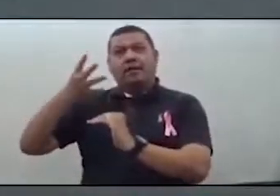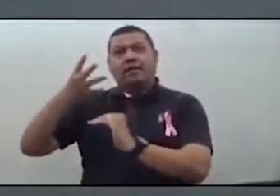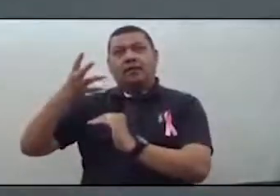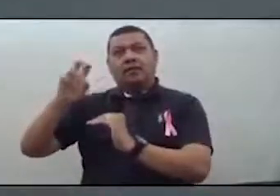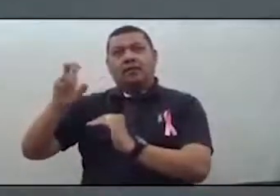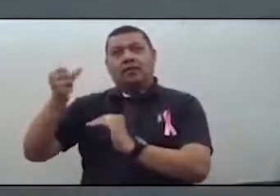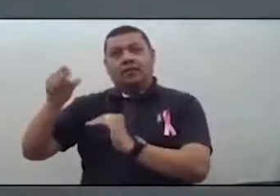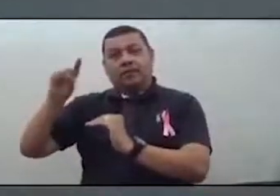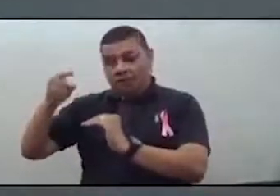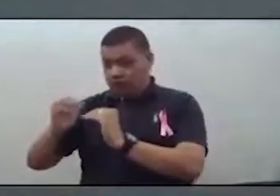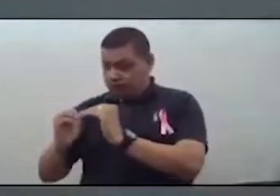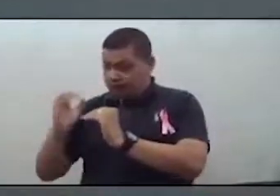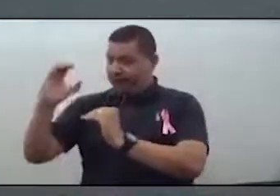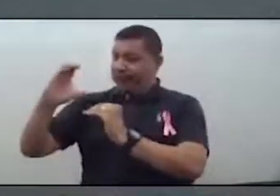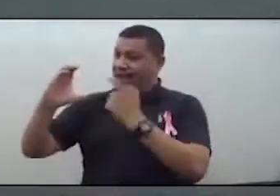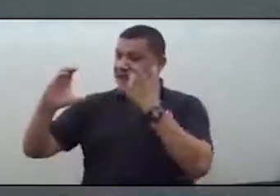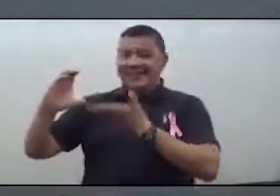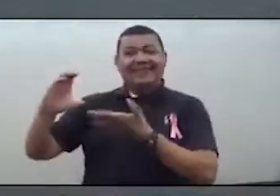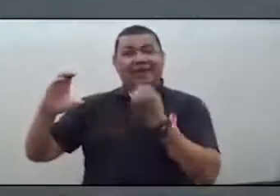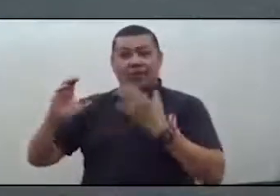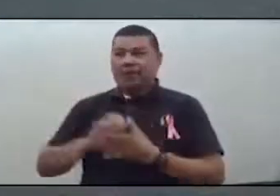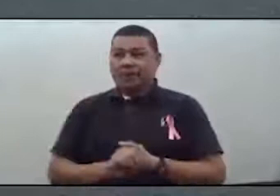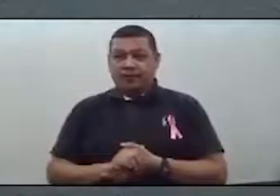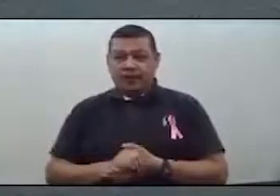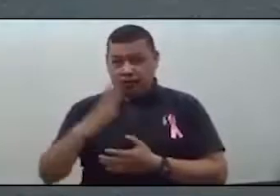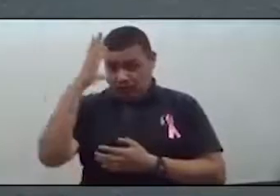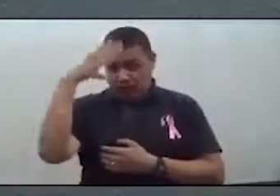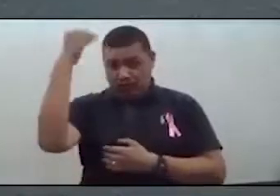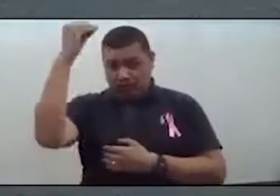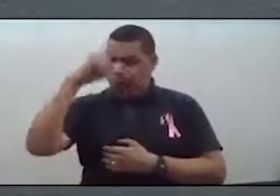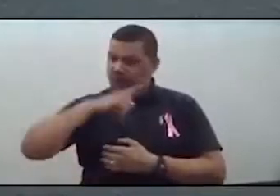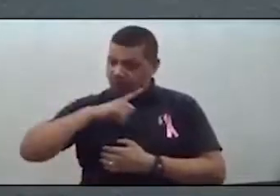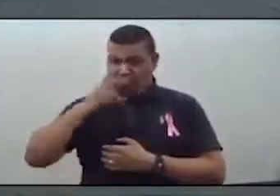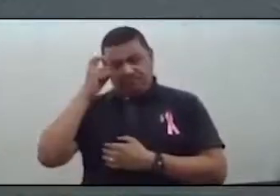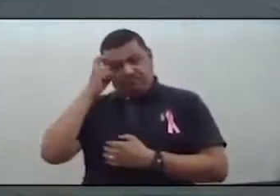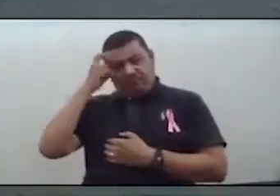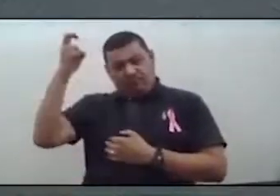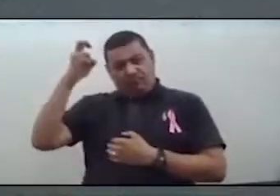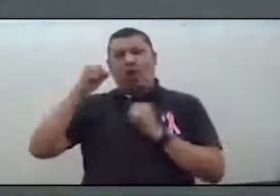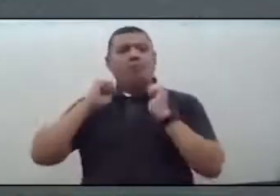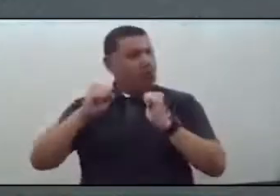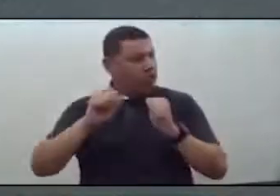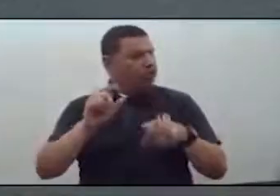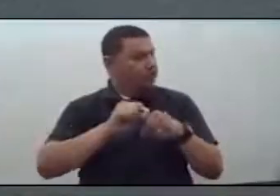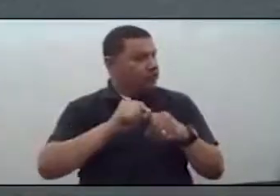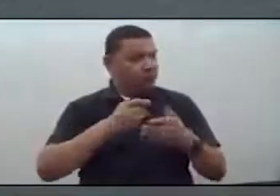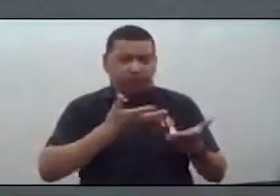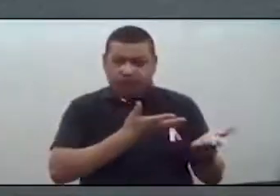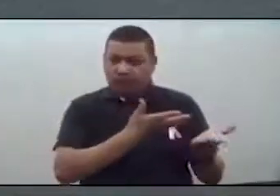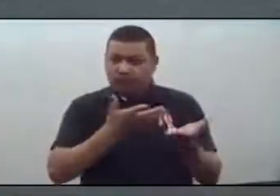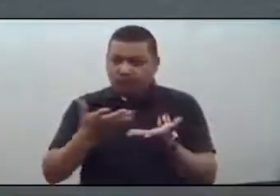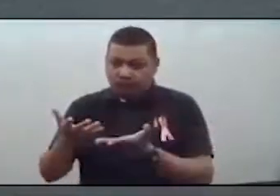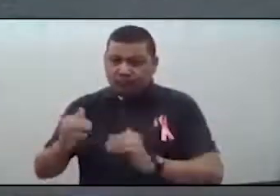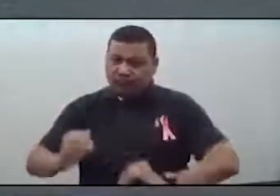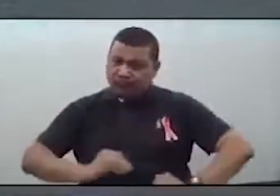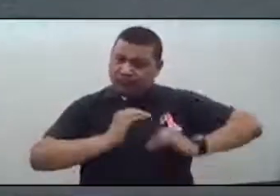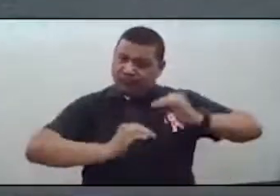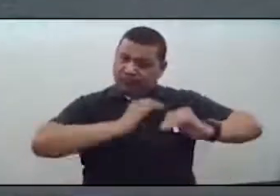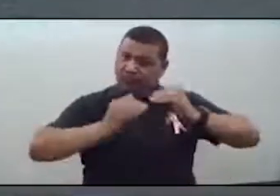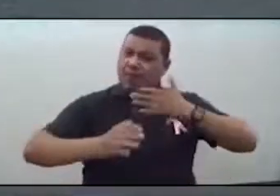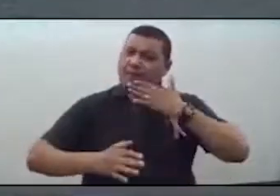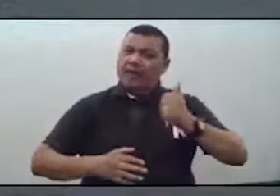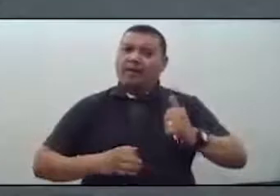456 mil, e eu tenho certeza que o Pedro, com toda a habilidade que ele tem, vai poder fazer a Funcal trabalhar um pouco melhor no